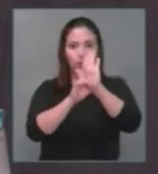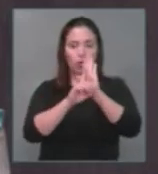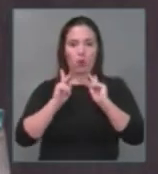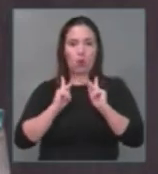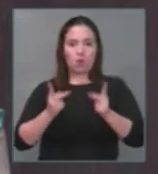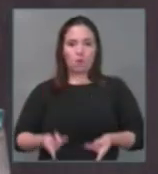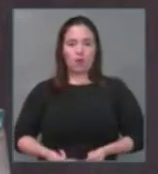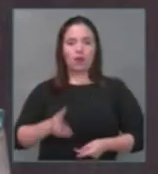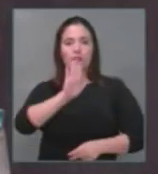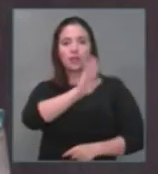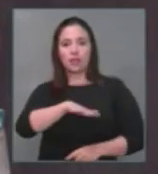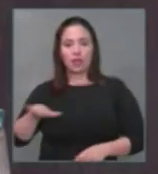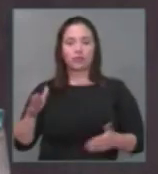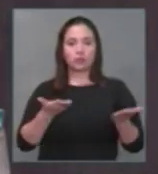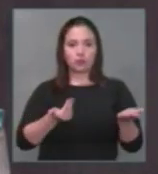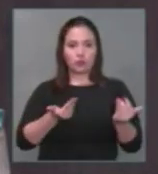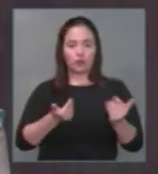adolescentes.